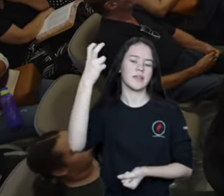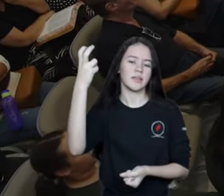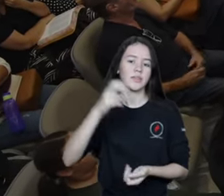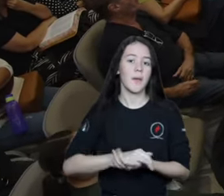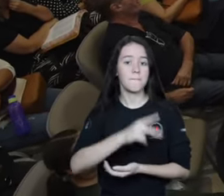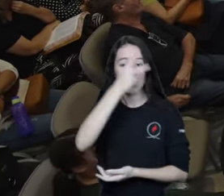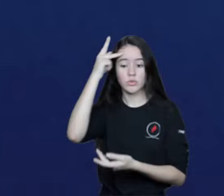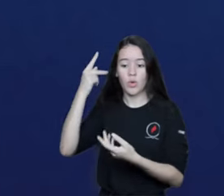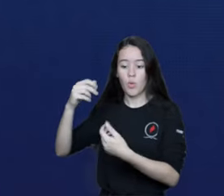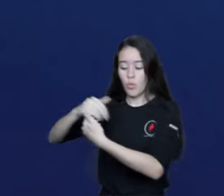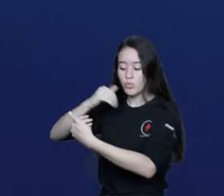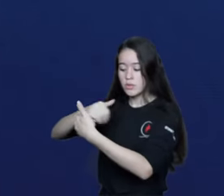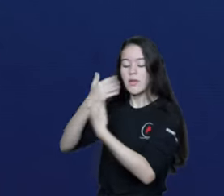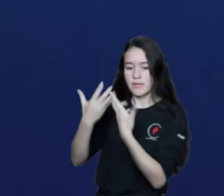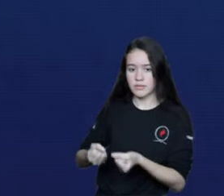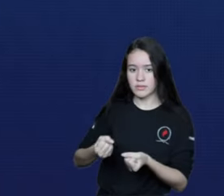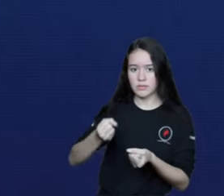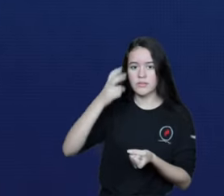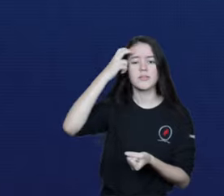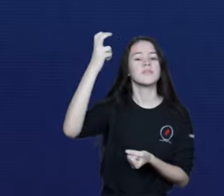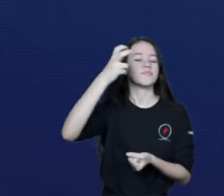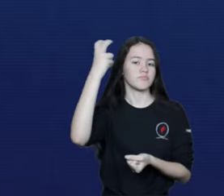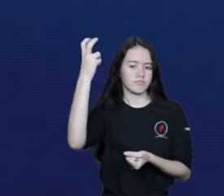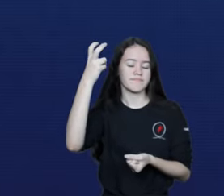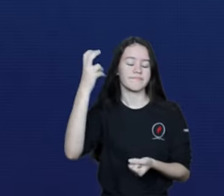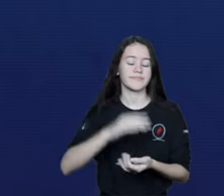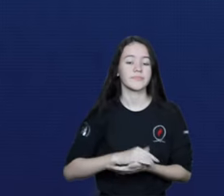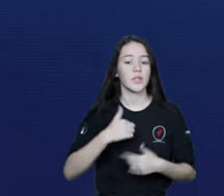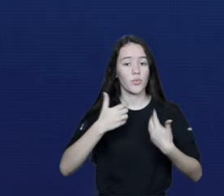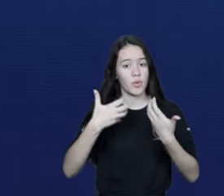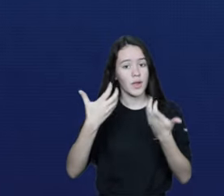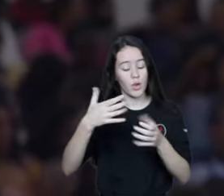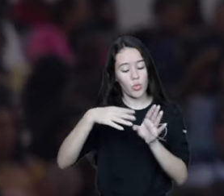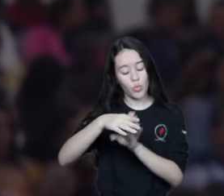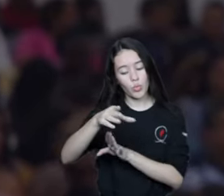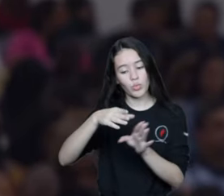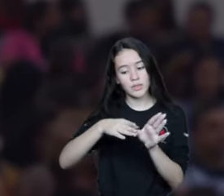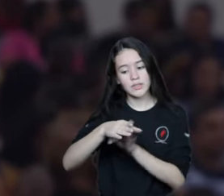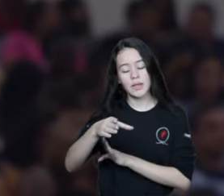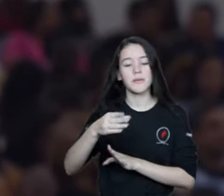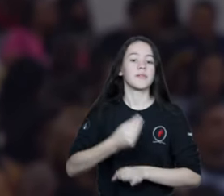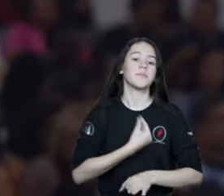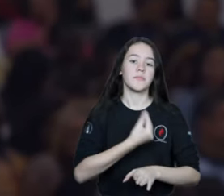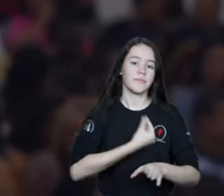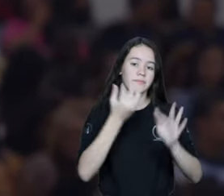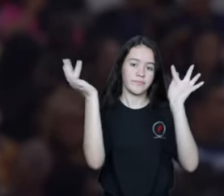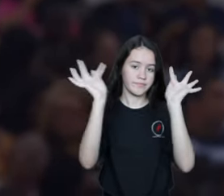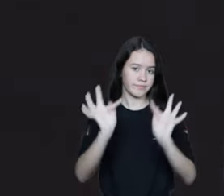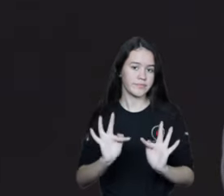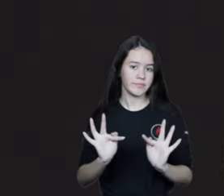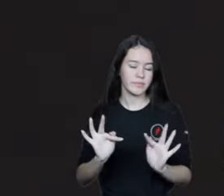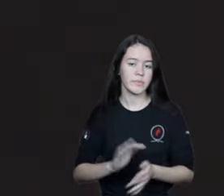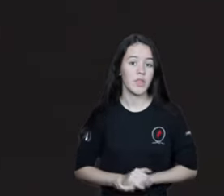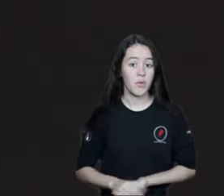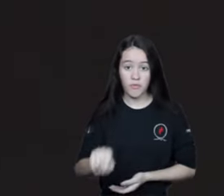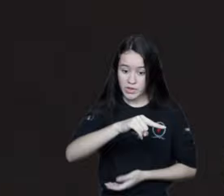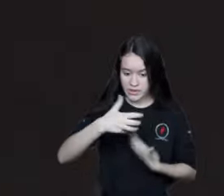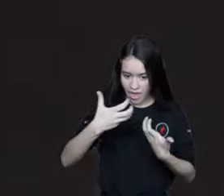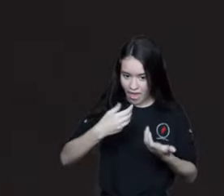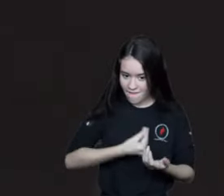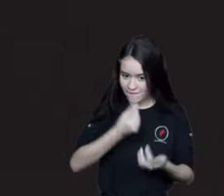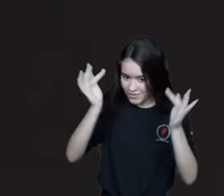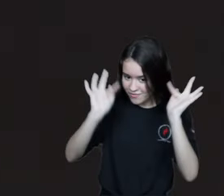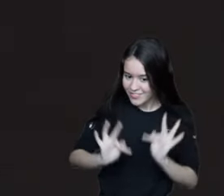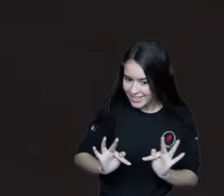quem dá ouvido aconselho é o quê eu quero dar aqui conselhos para uma vida feliz quem é que quer ter uma vida